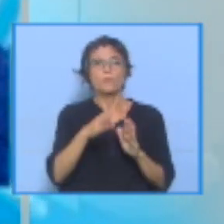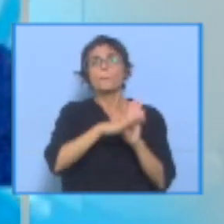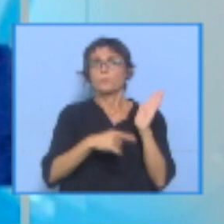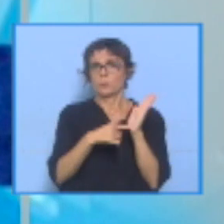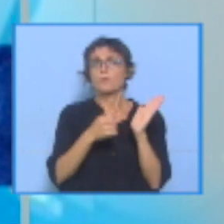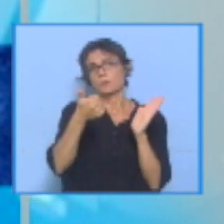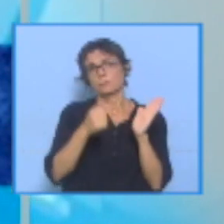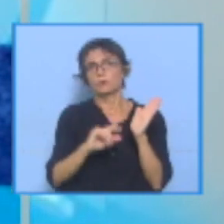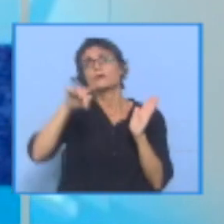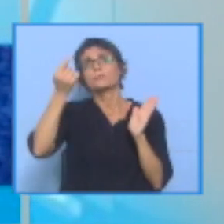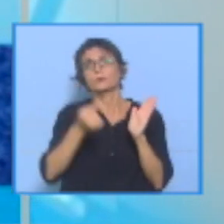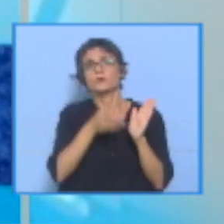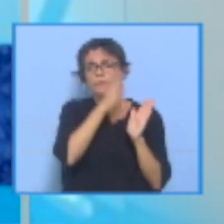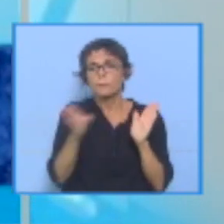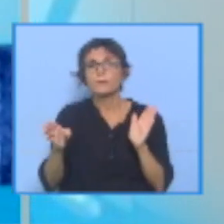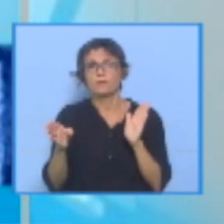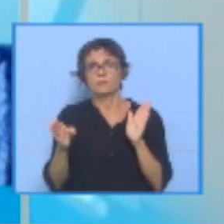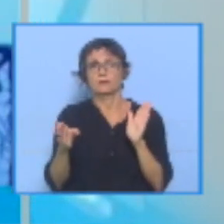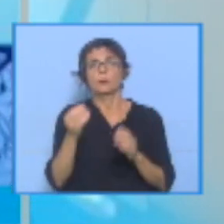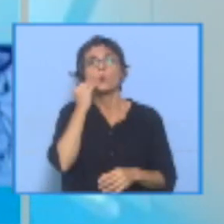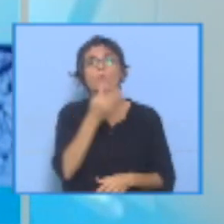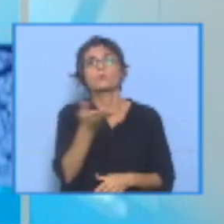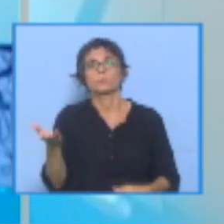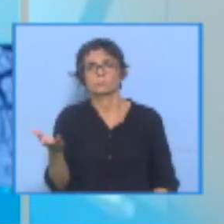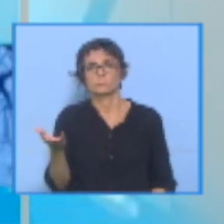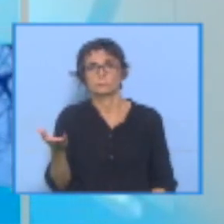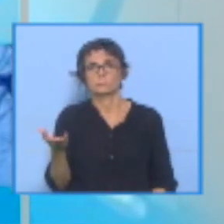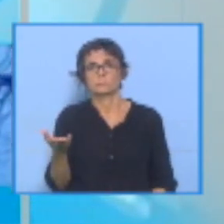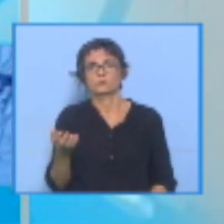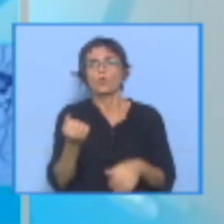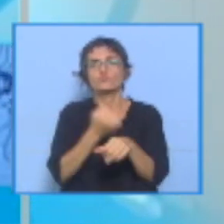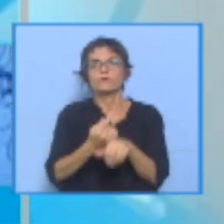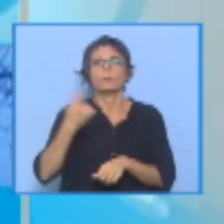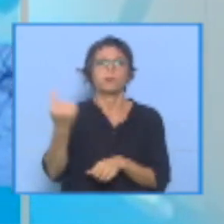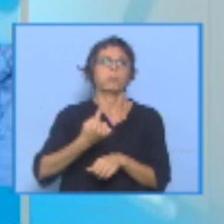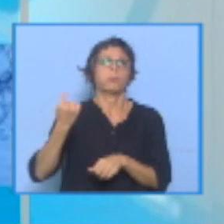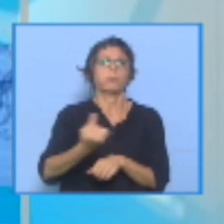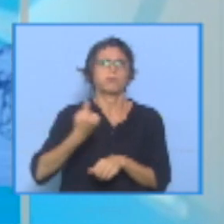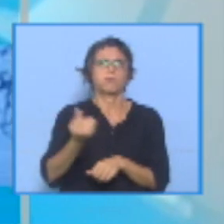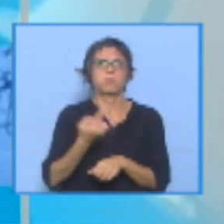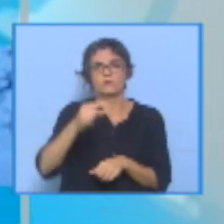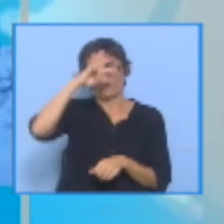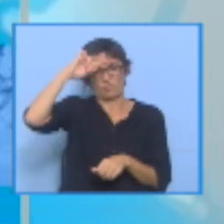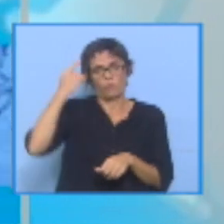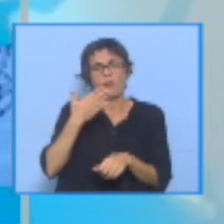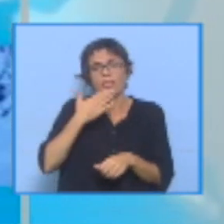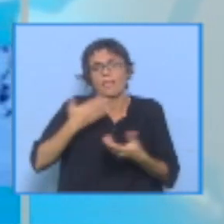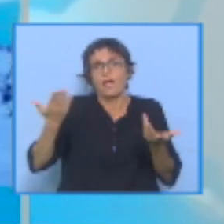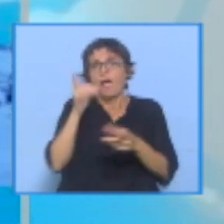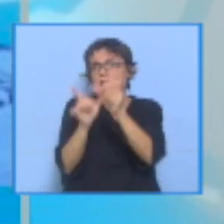morosidade dos serviços, que vão criando dificuldades acrescidas aos cidadãos que vêm